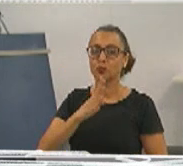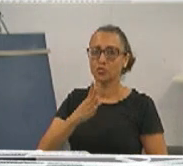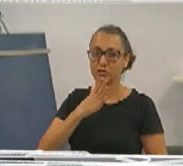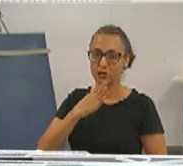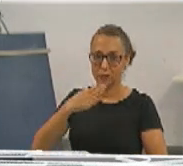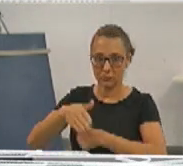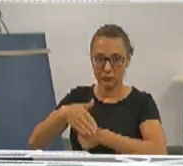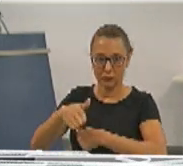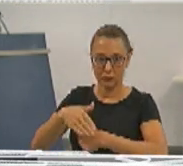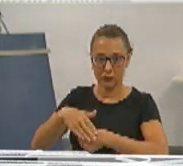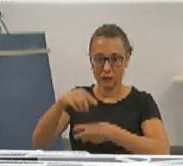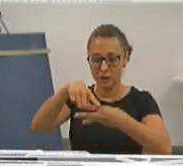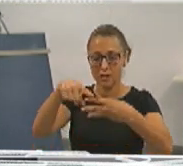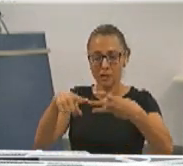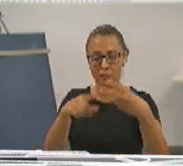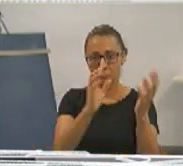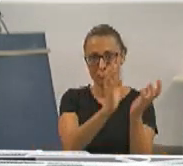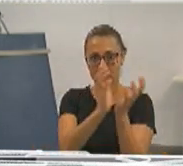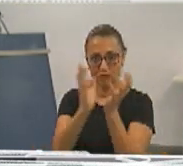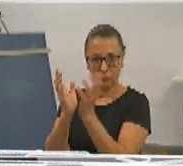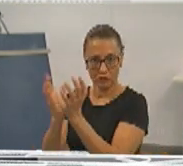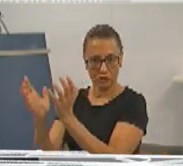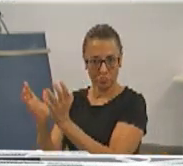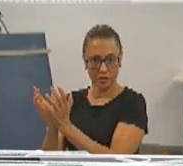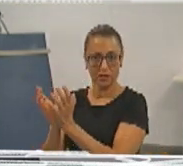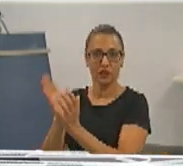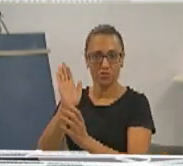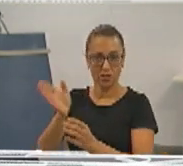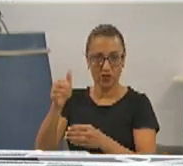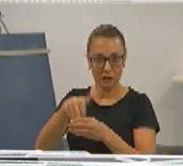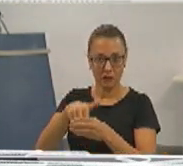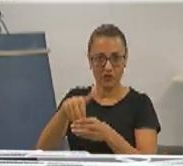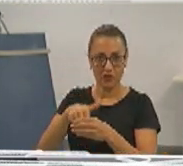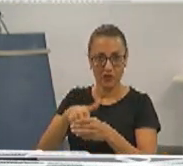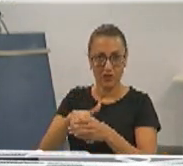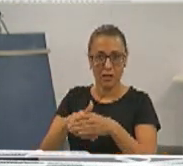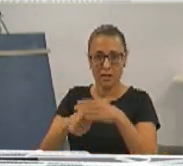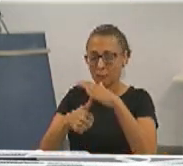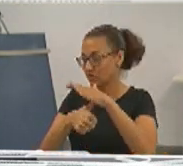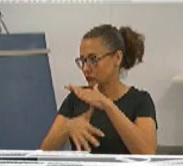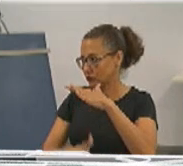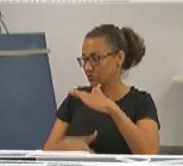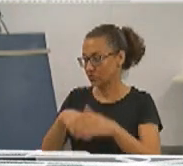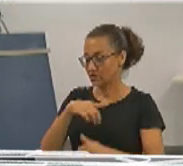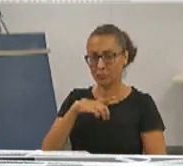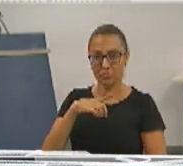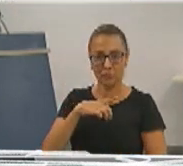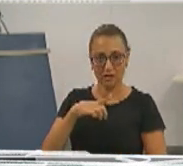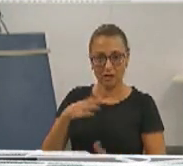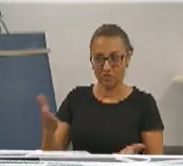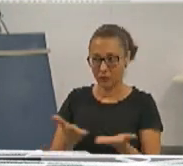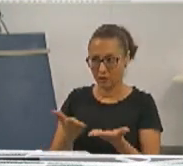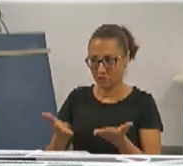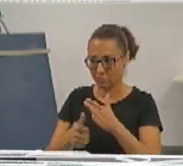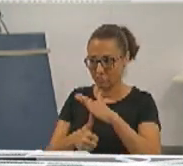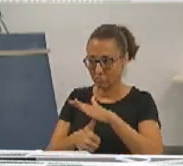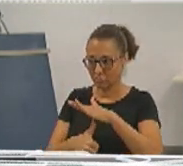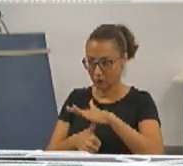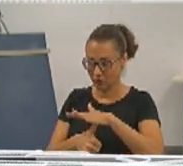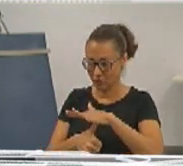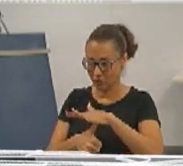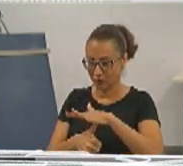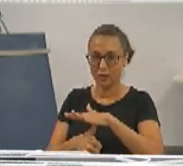chapas inscritas à consulta prévia para a reitoria e vice-reitoria da universidade, referente